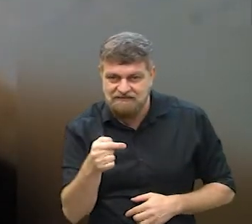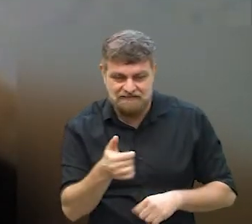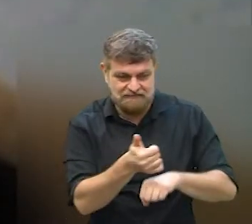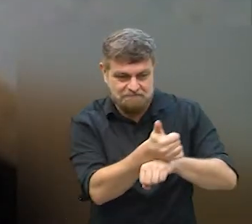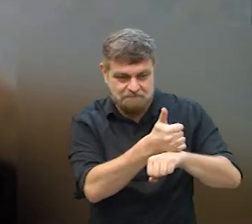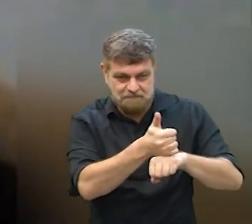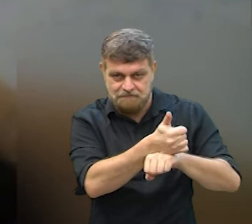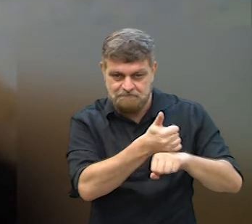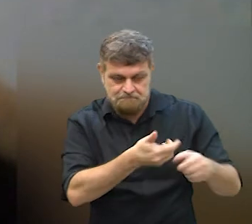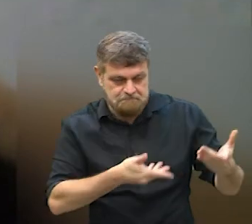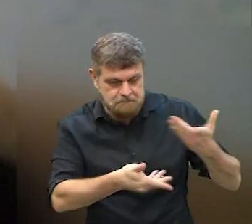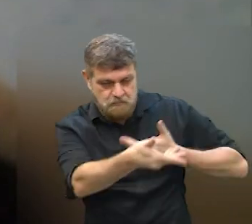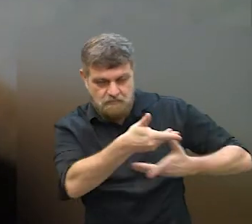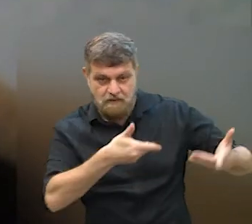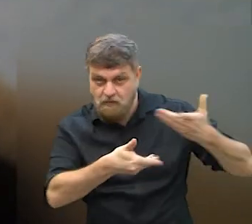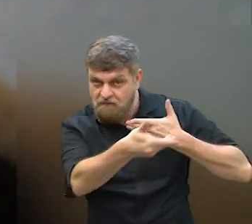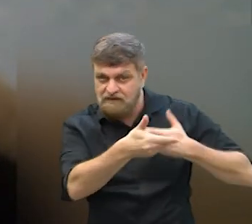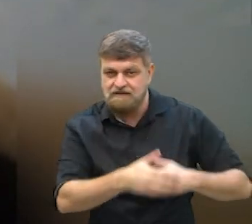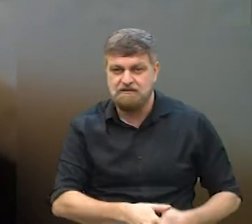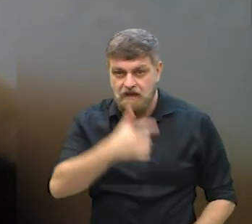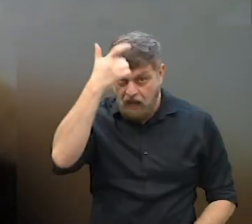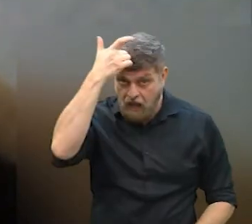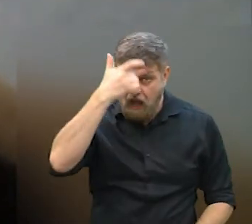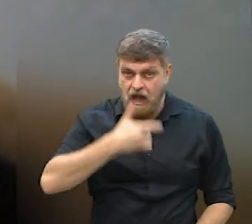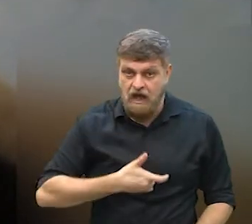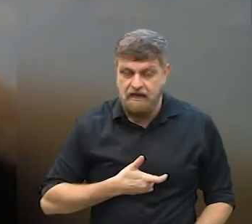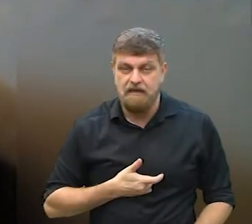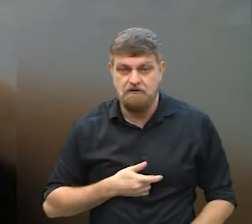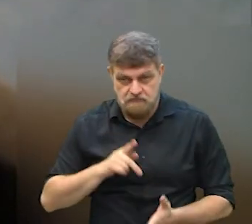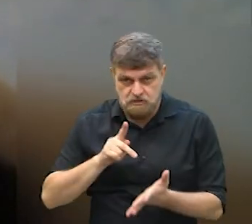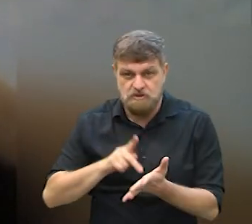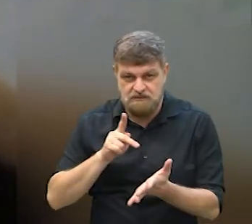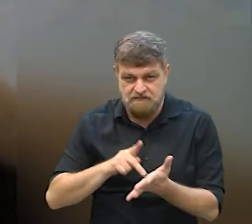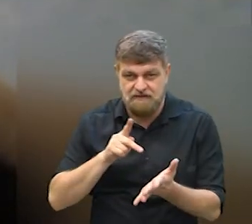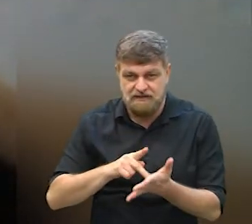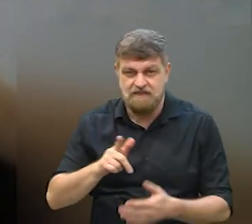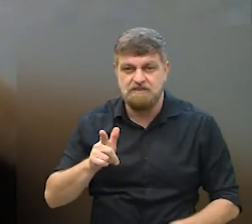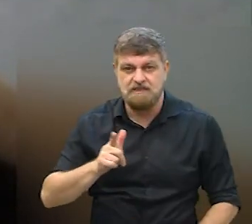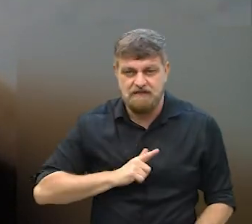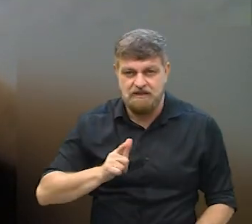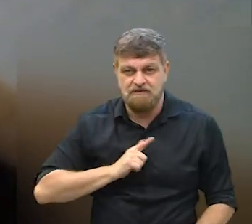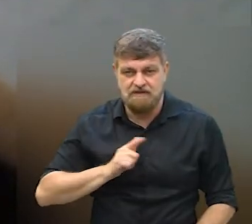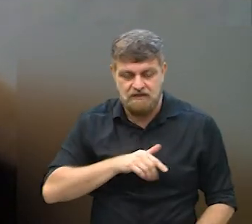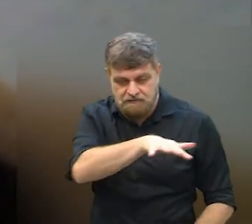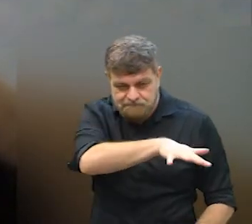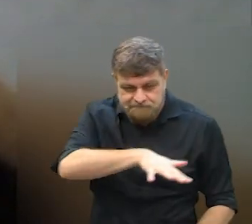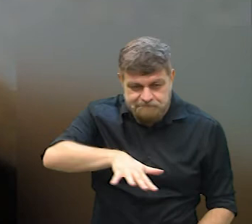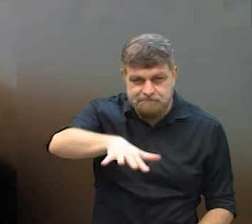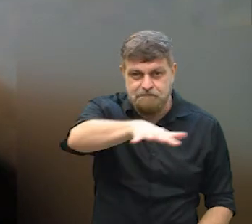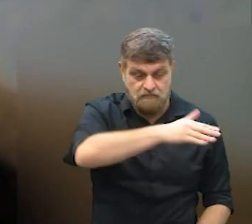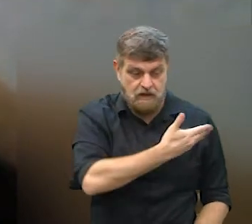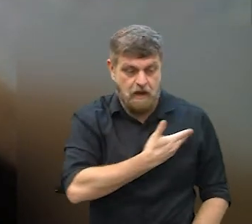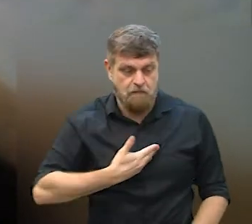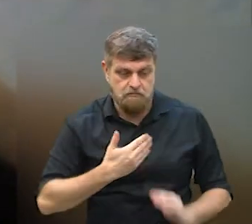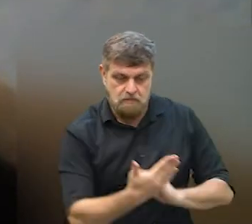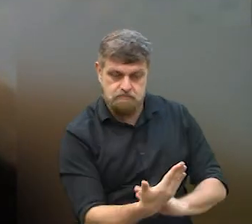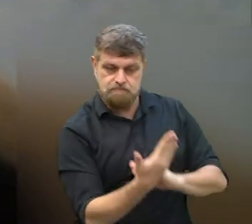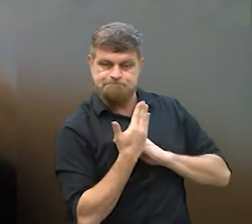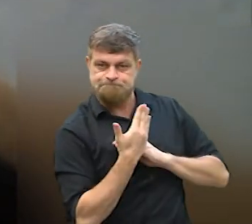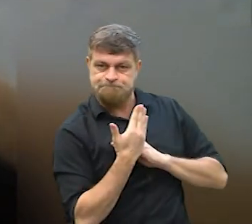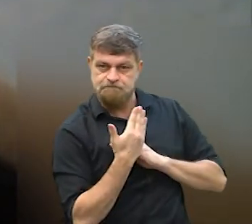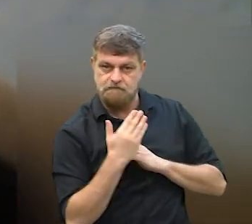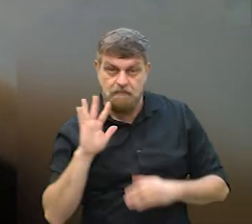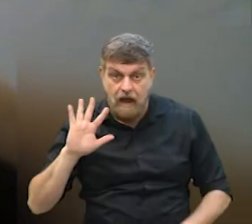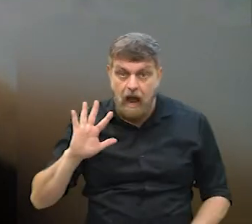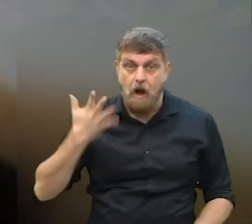esses profissionais. E eu digo que eu conto realmente com o segmento público para essas